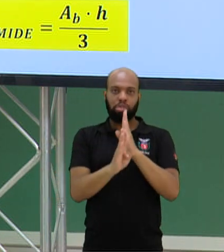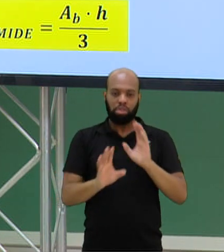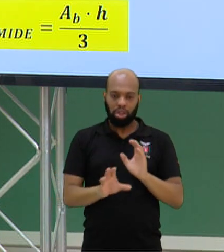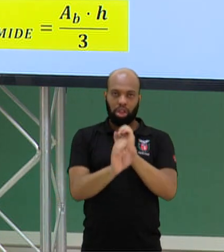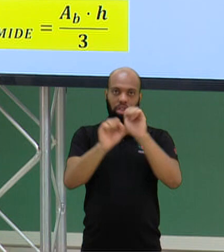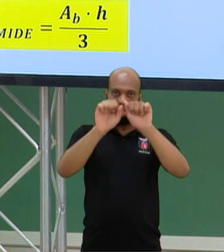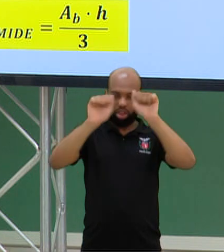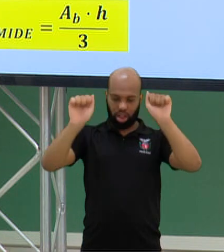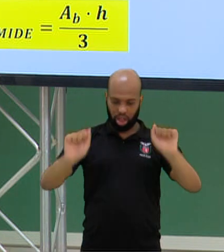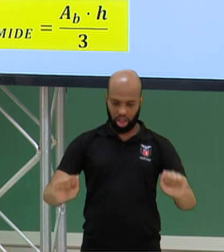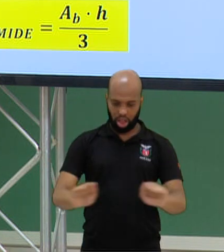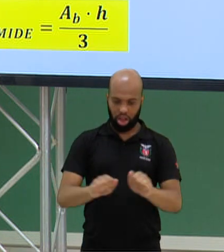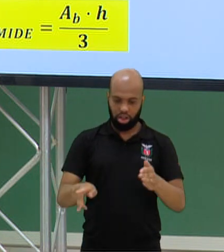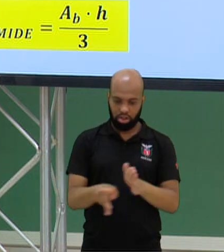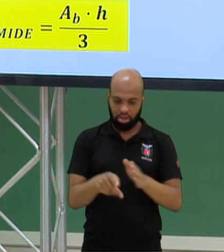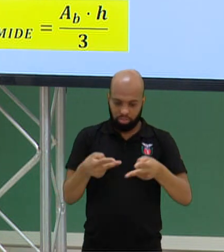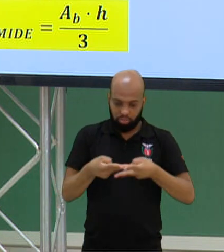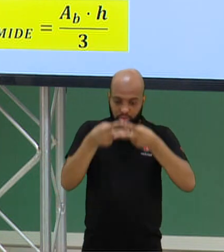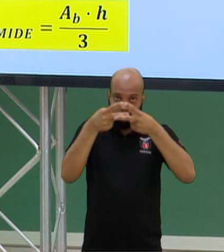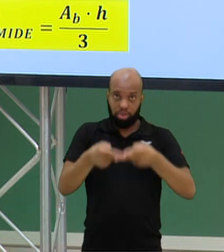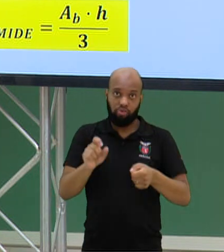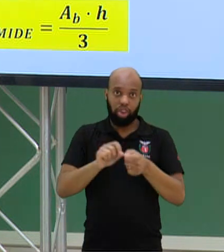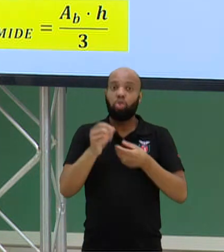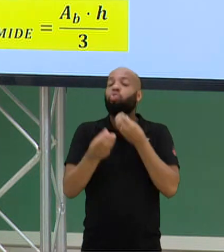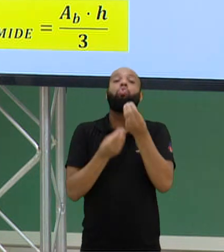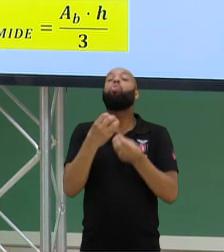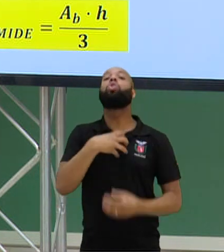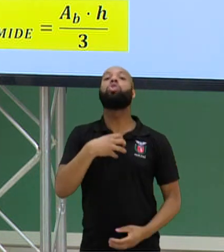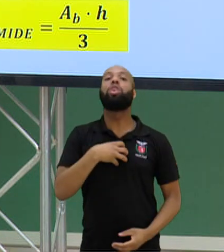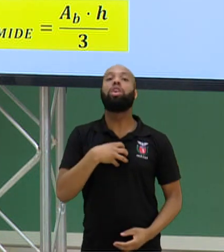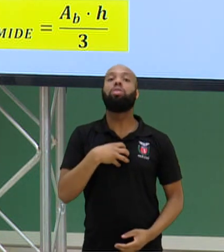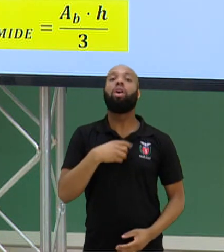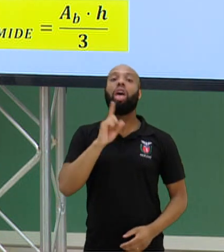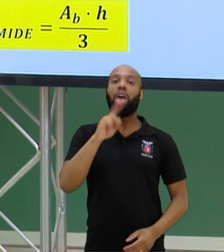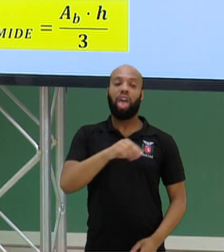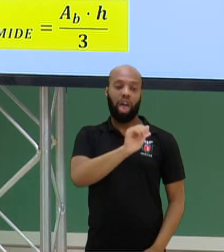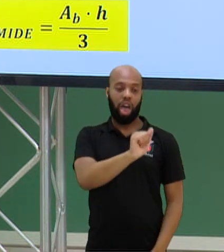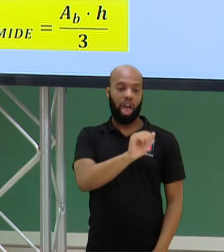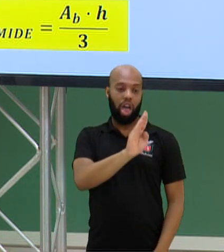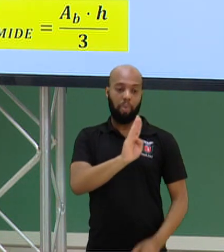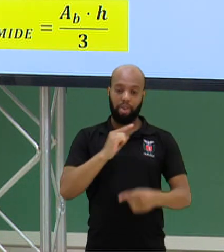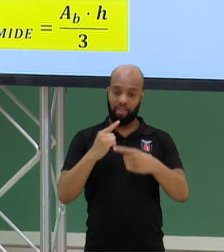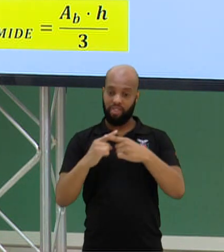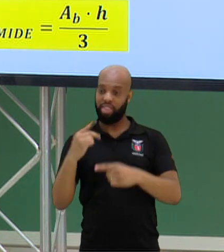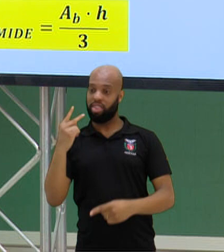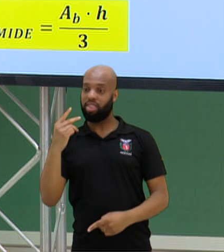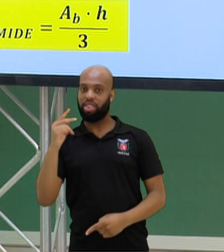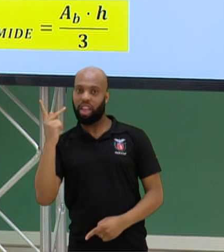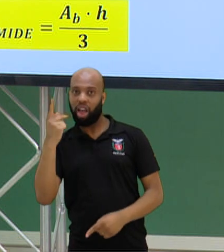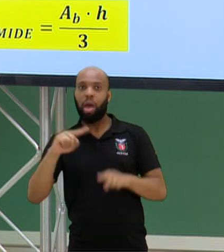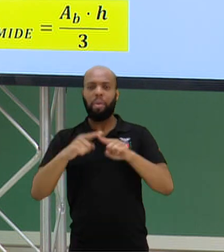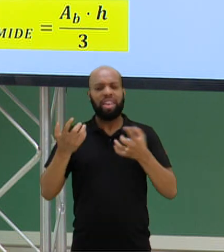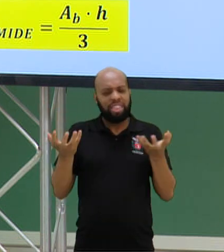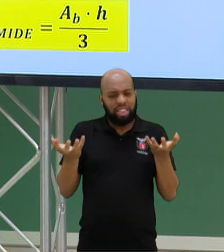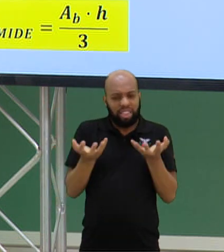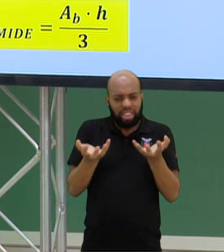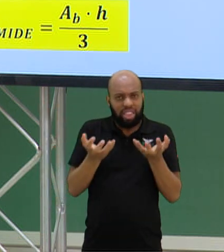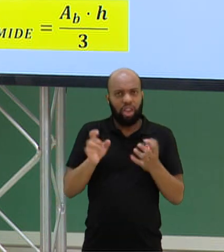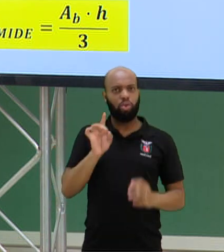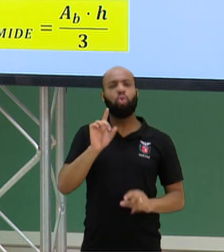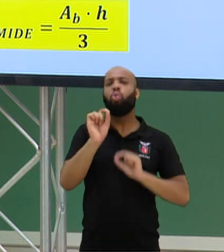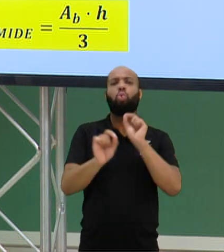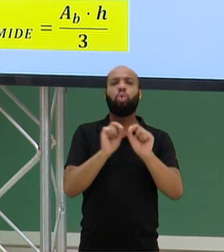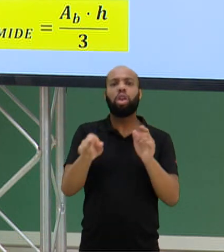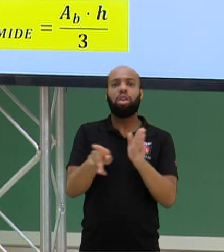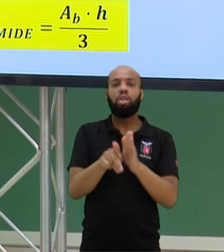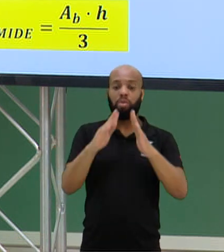vou calcular o quê? A área da base vezes a altura, mas agora eu quero só da pirâmide ali. Então, por isso que a ideia da fórmula do volume da